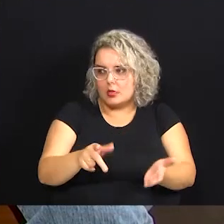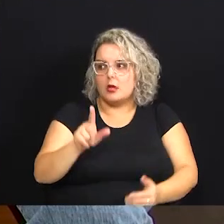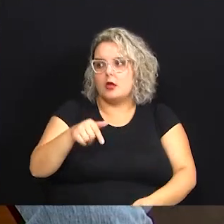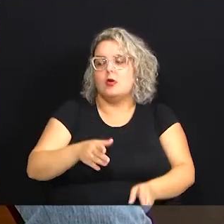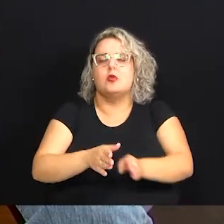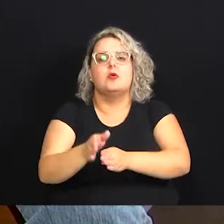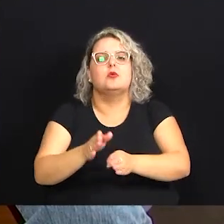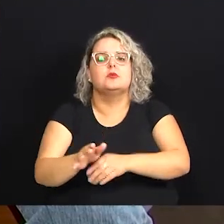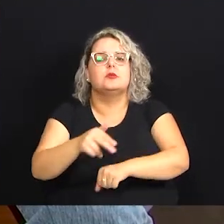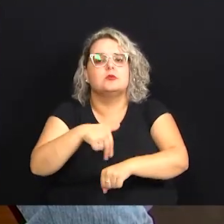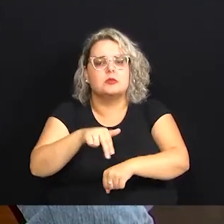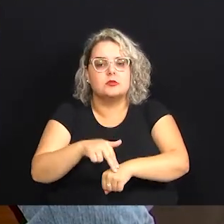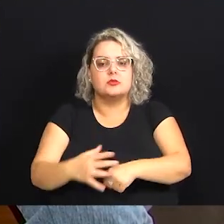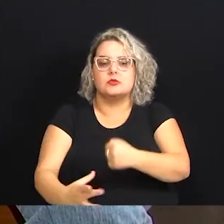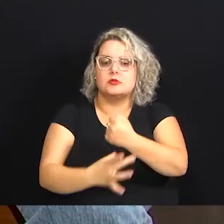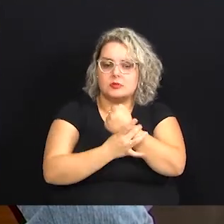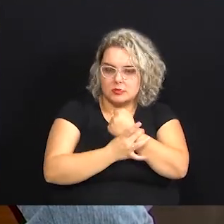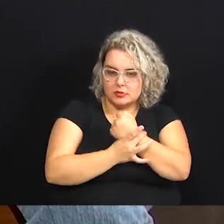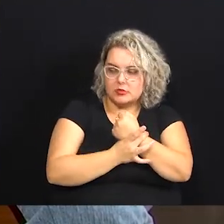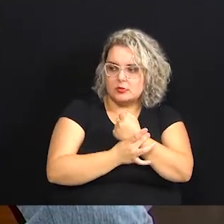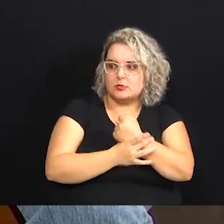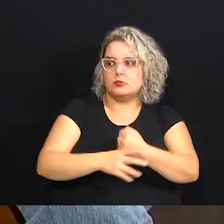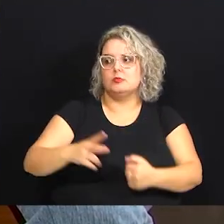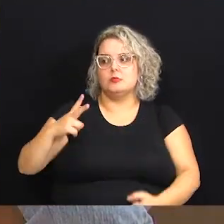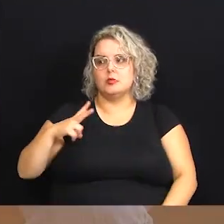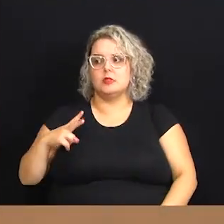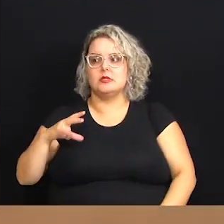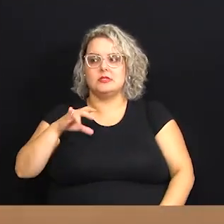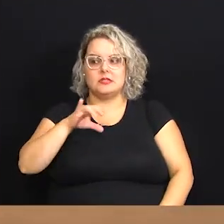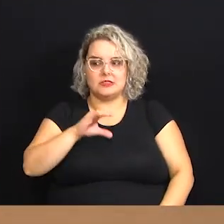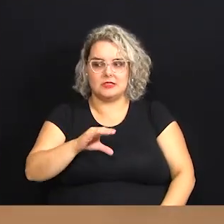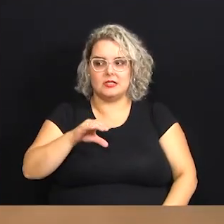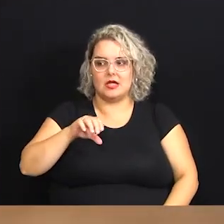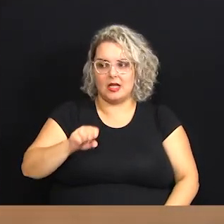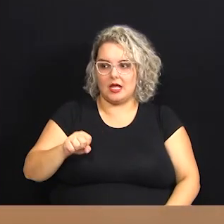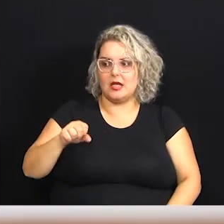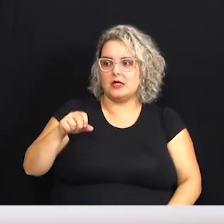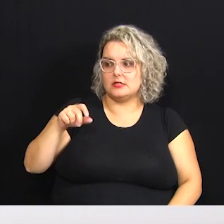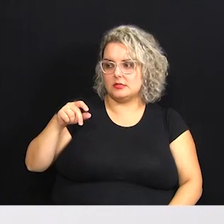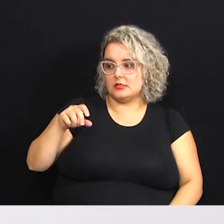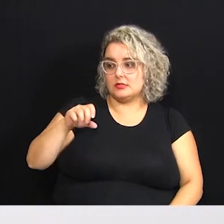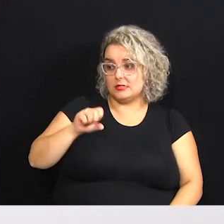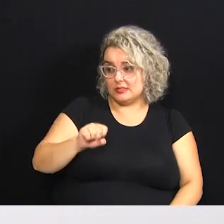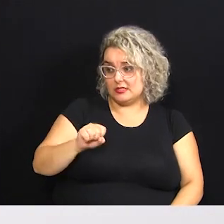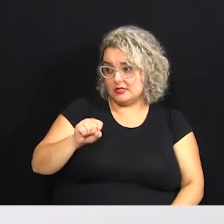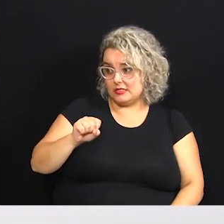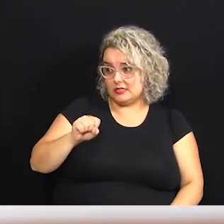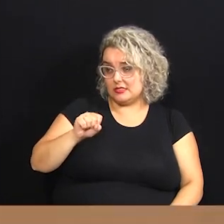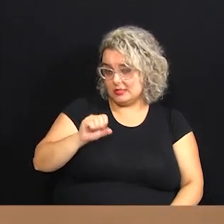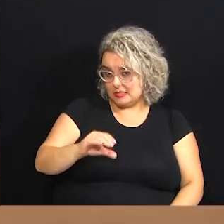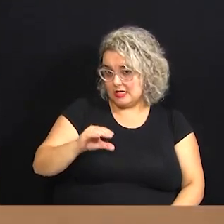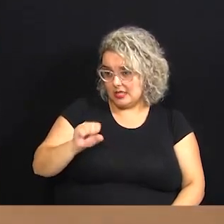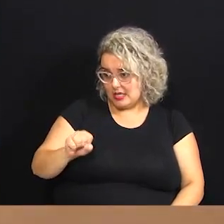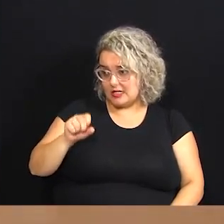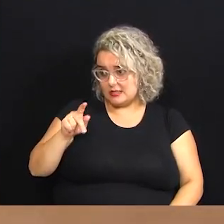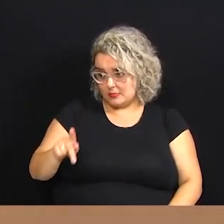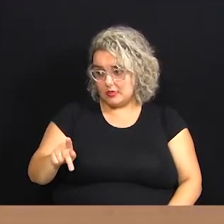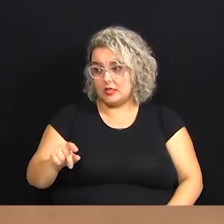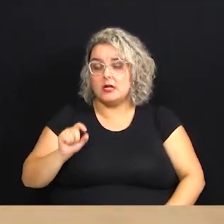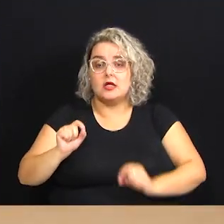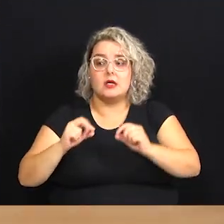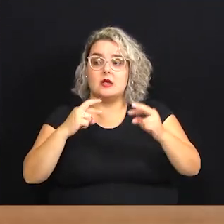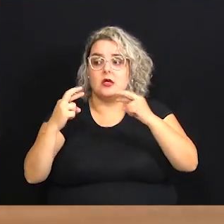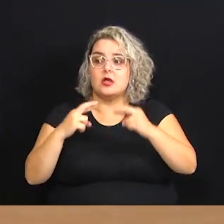o Conselho Nacional de Seguros Privados, CNSP. Quem fiscaliza, quem supervisiona o seguro é